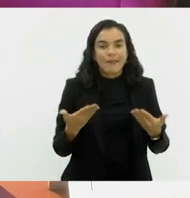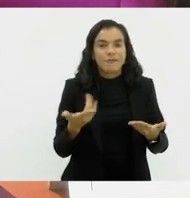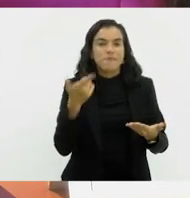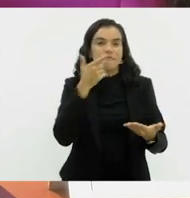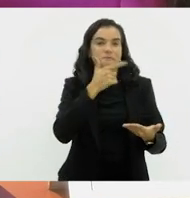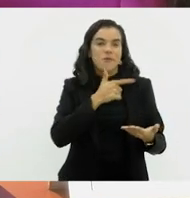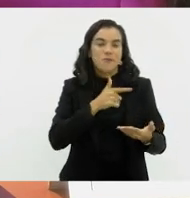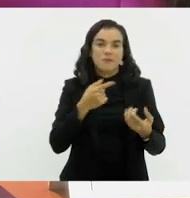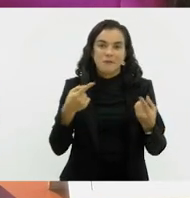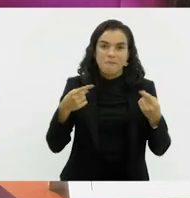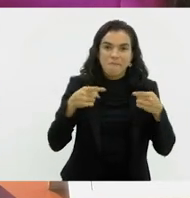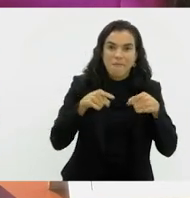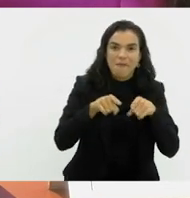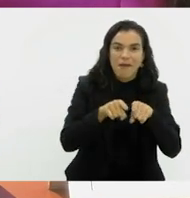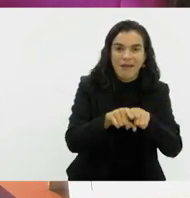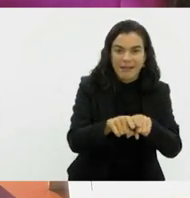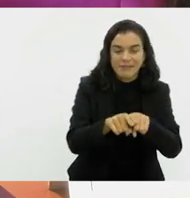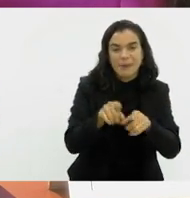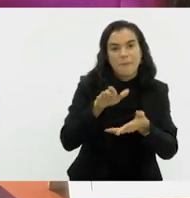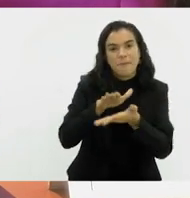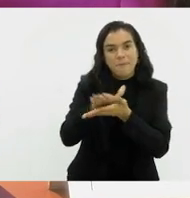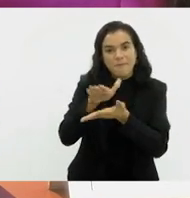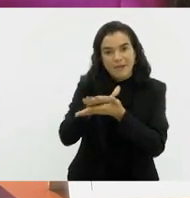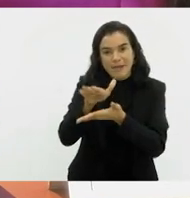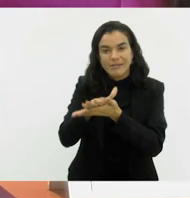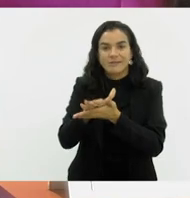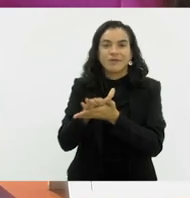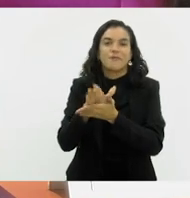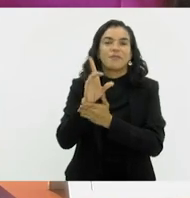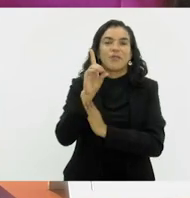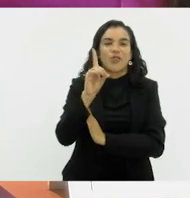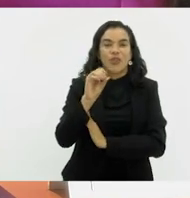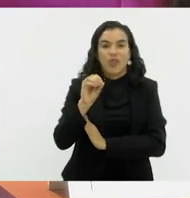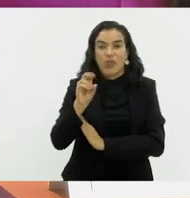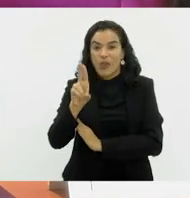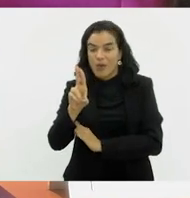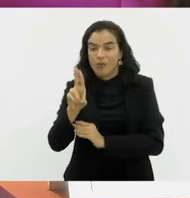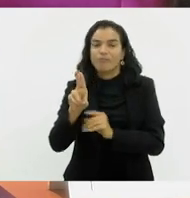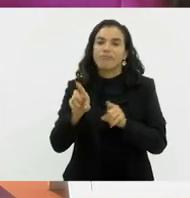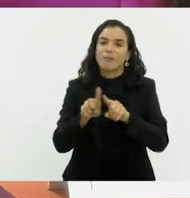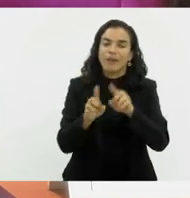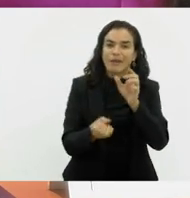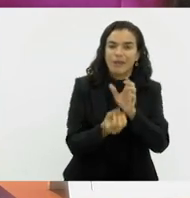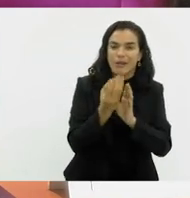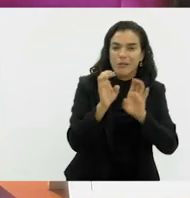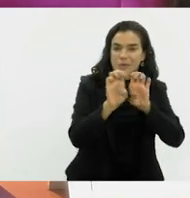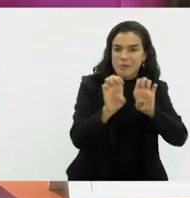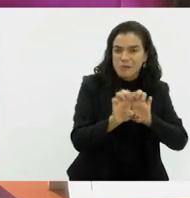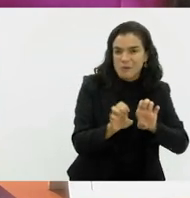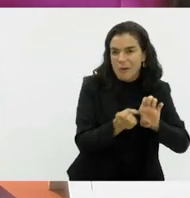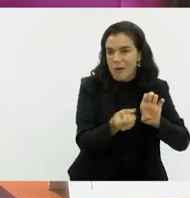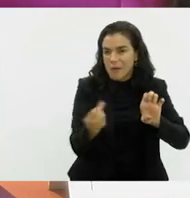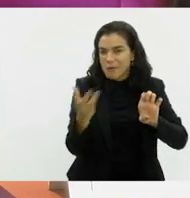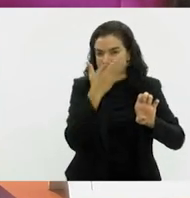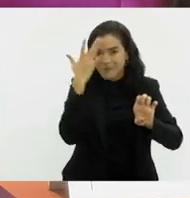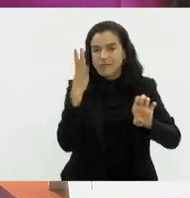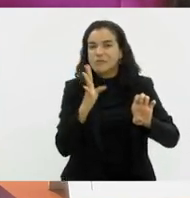conseguiu sair com essa publicação, o Diário Oficial então está criando. A estrutura, para quem já conhecia, para quem já tinha